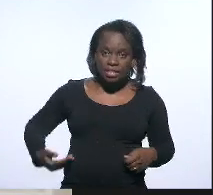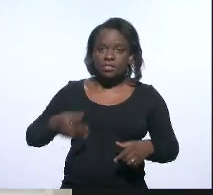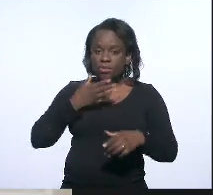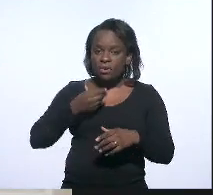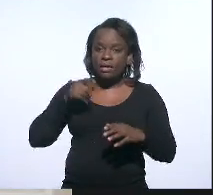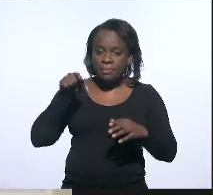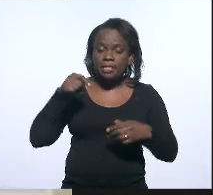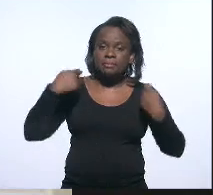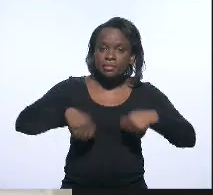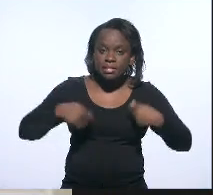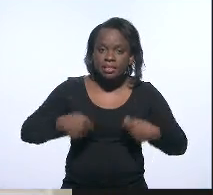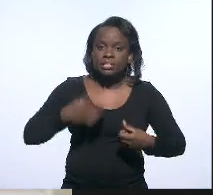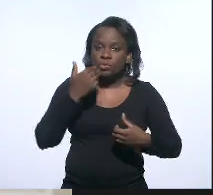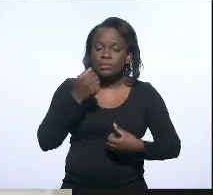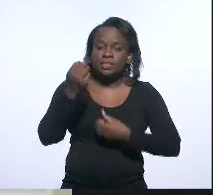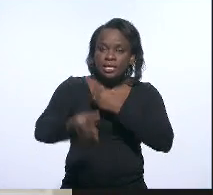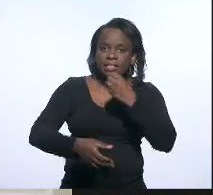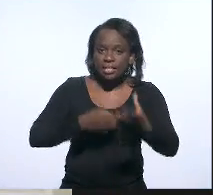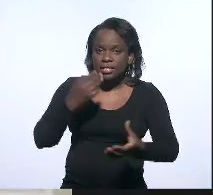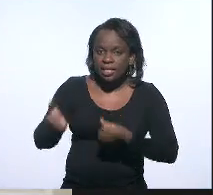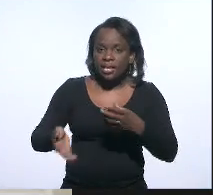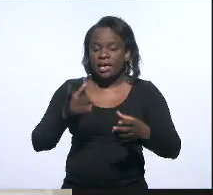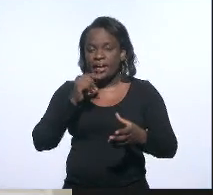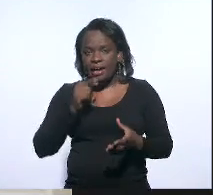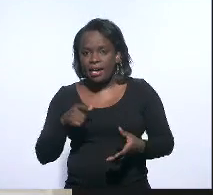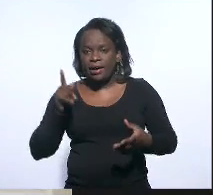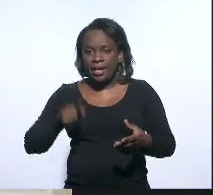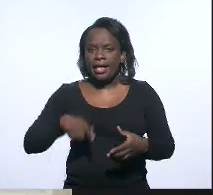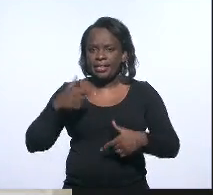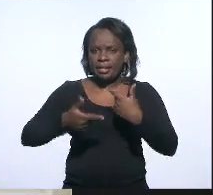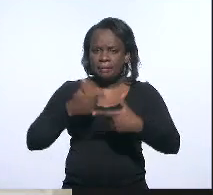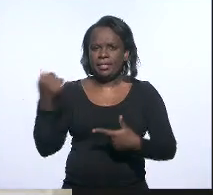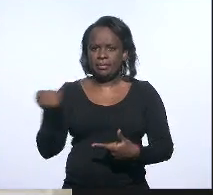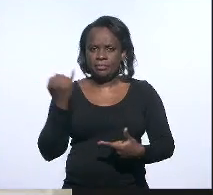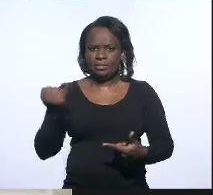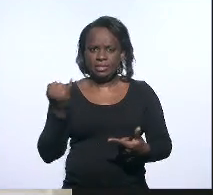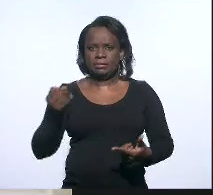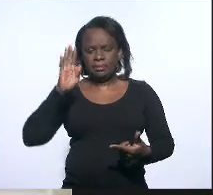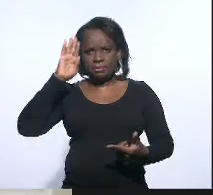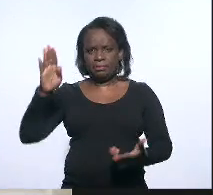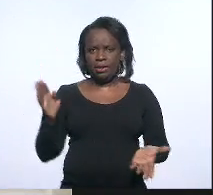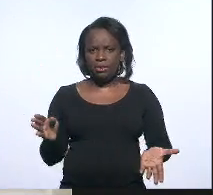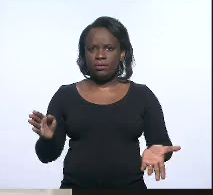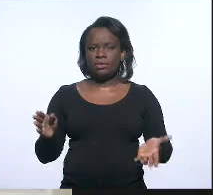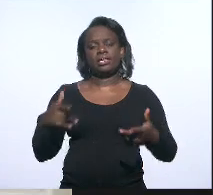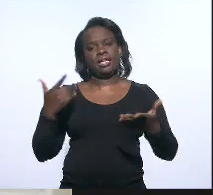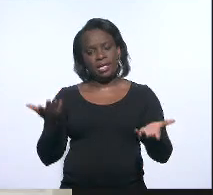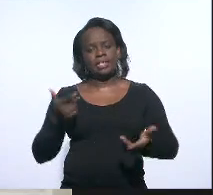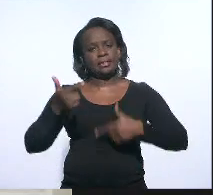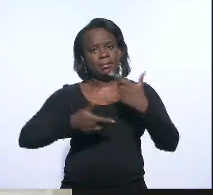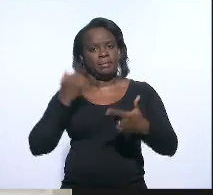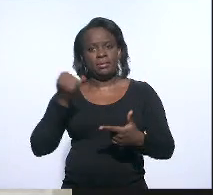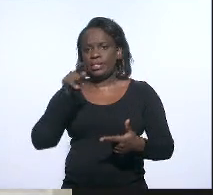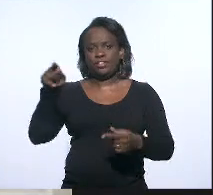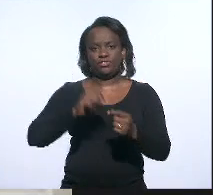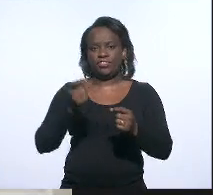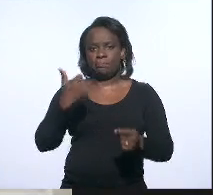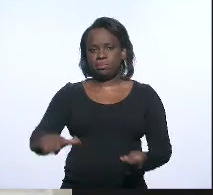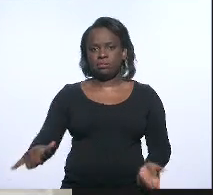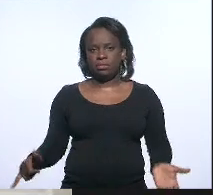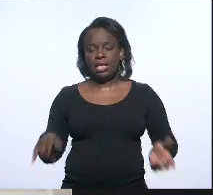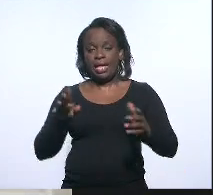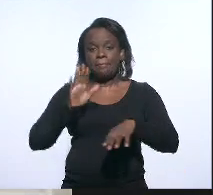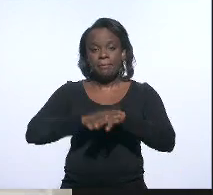que a distribuição de alimentos, de água, é serviço essencial. E é serviço essencial não feito pelo Estado, é feito